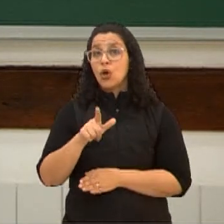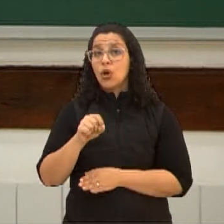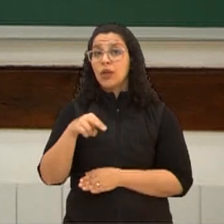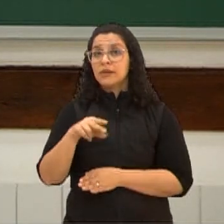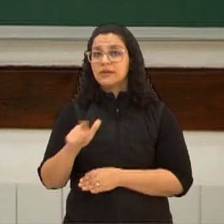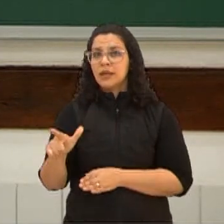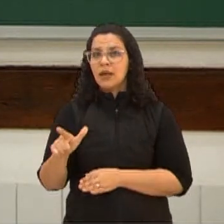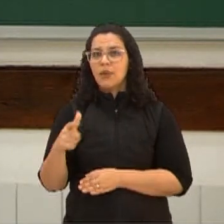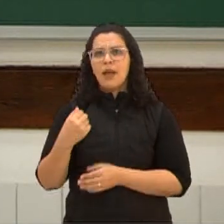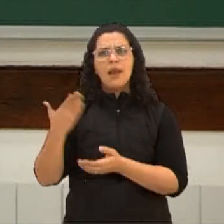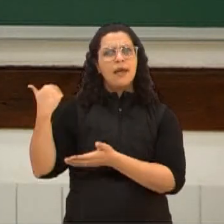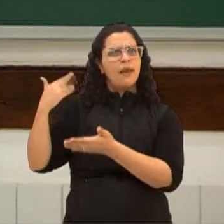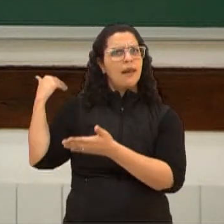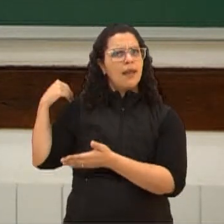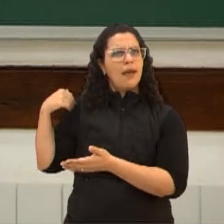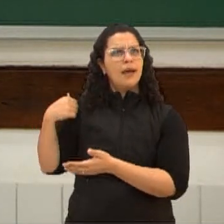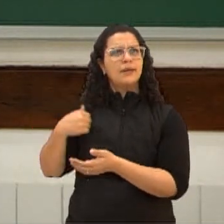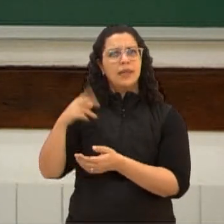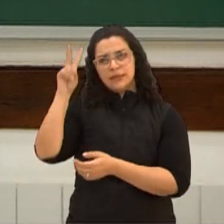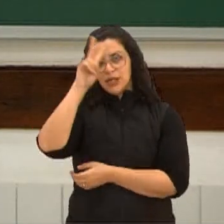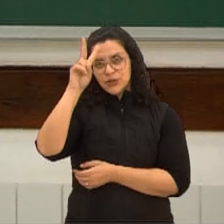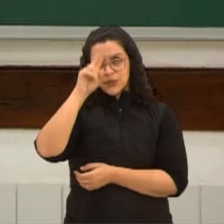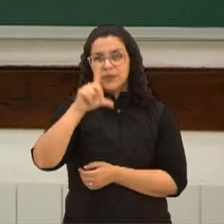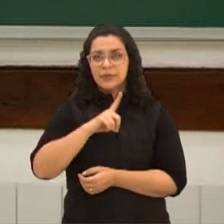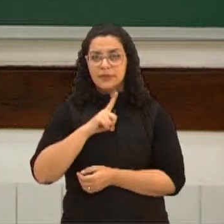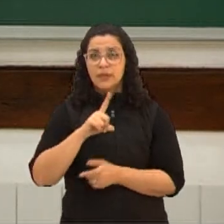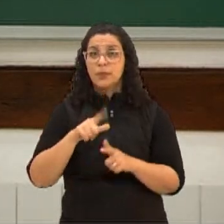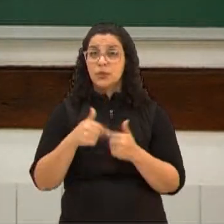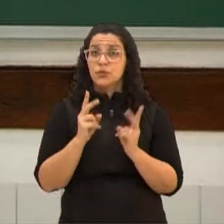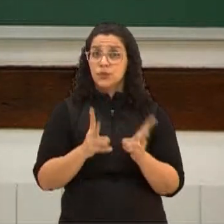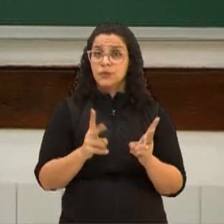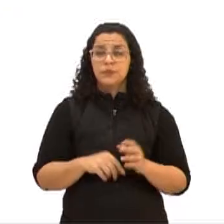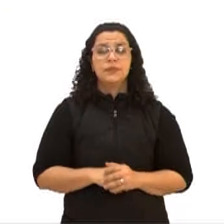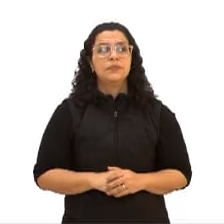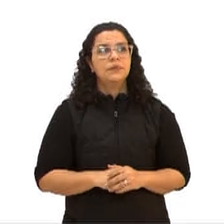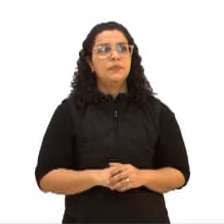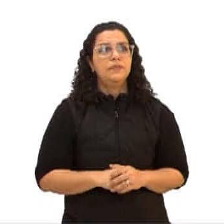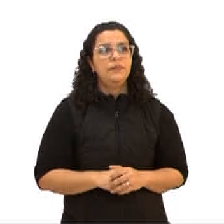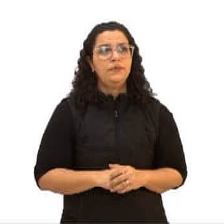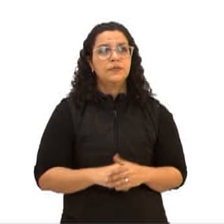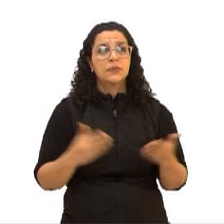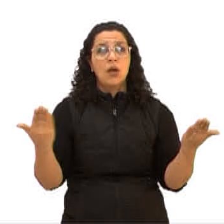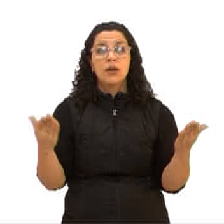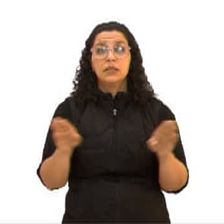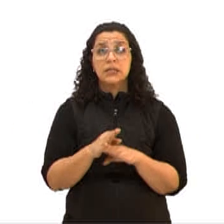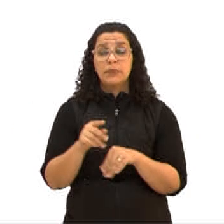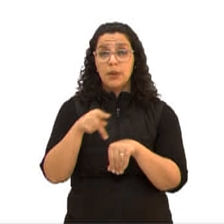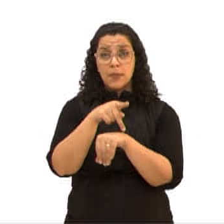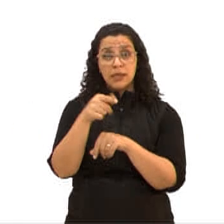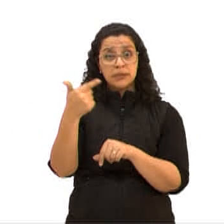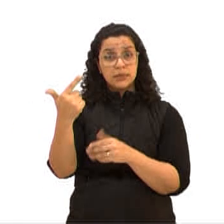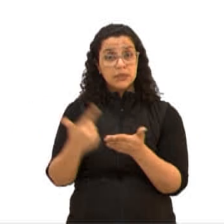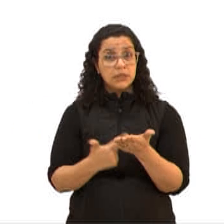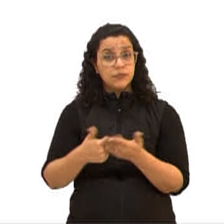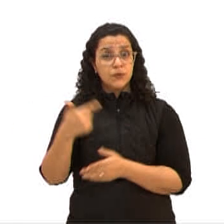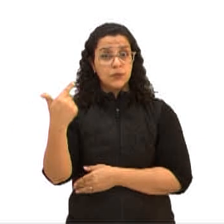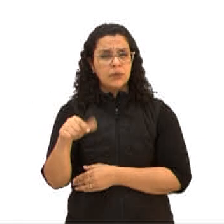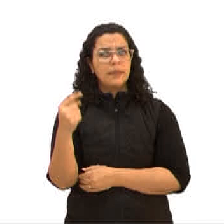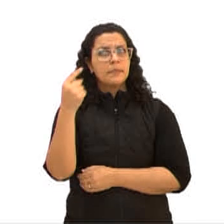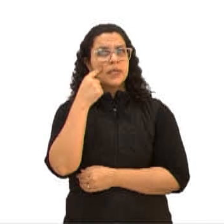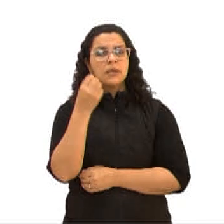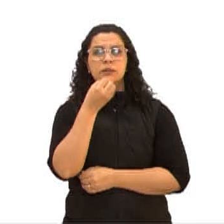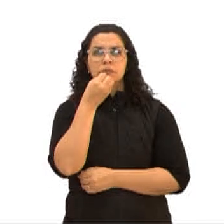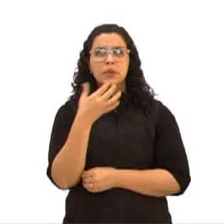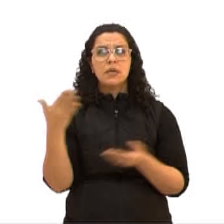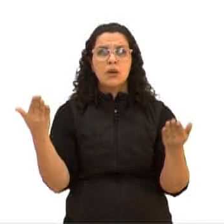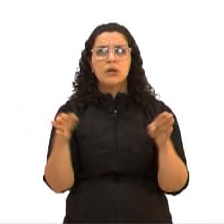colonial, ele se remete à história, ok? Continuando, um país sem livros. Pensando